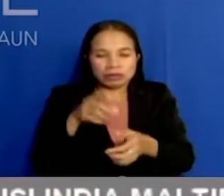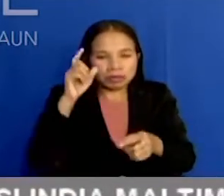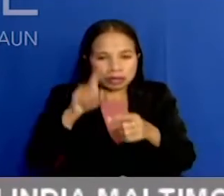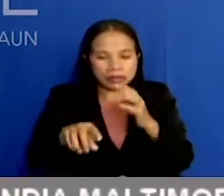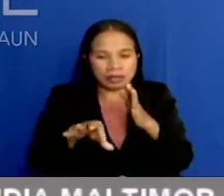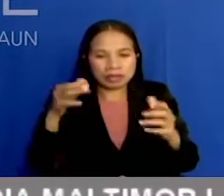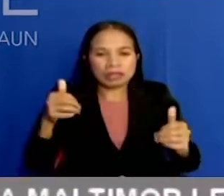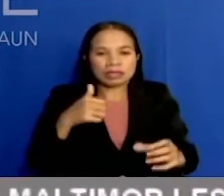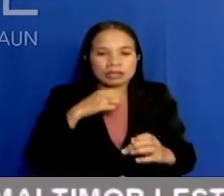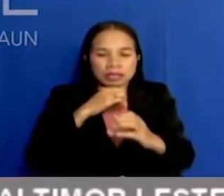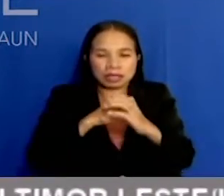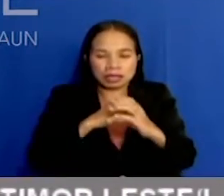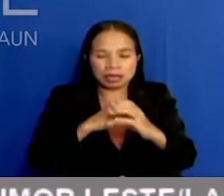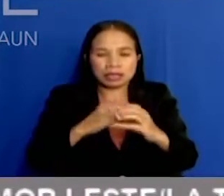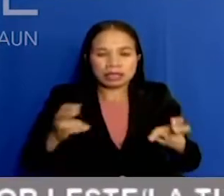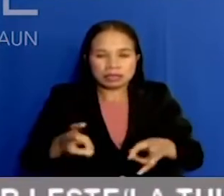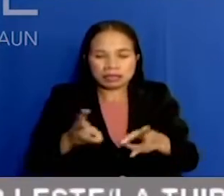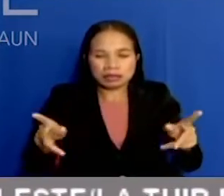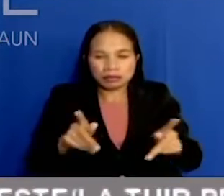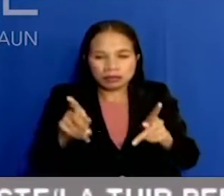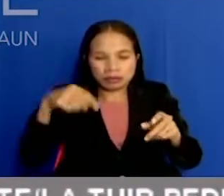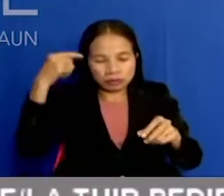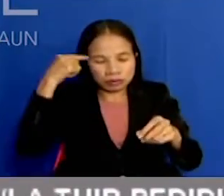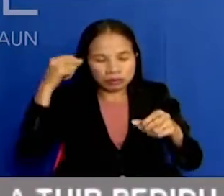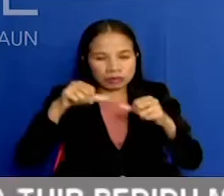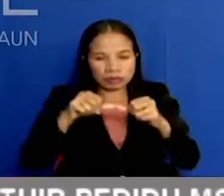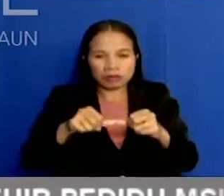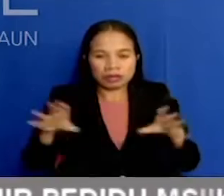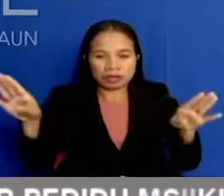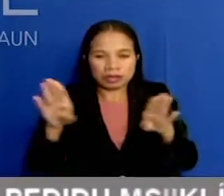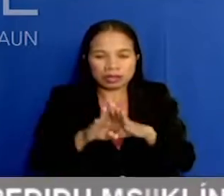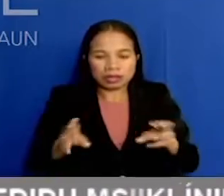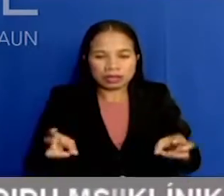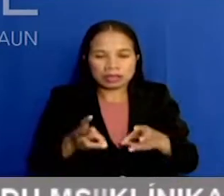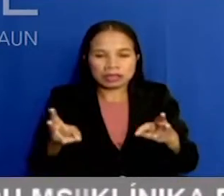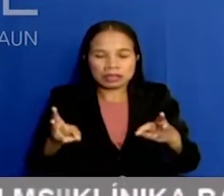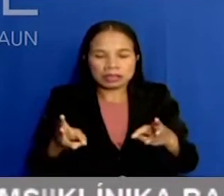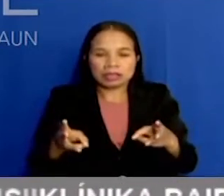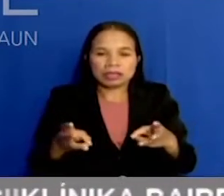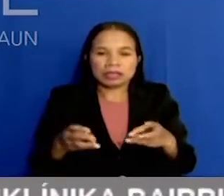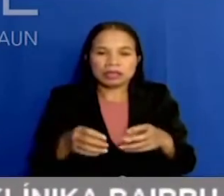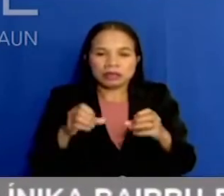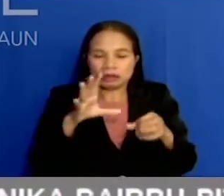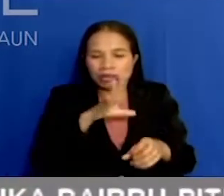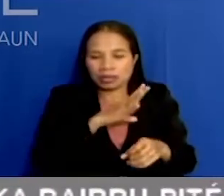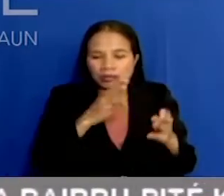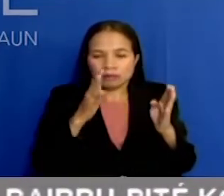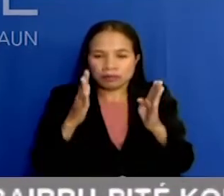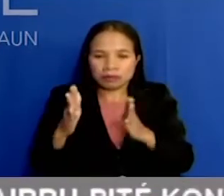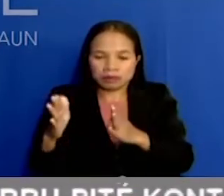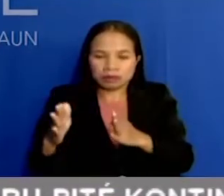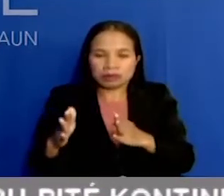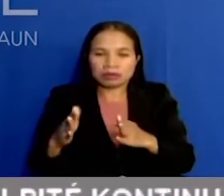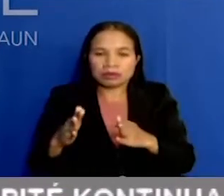beleheta acidente ia estrada público. Governo esforço tem que taka estrada sira ro provisório. Kodi rem processo